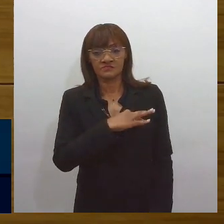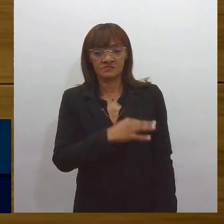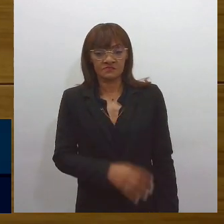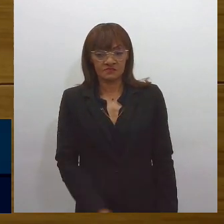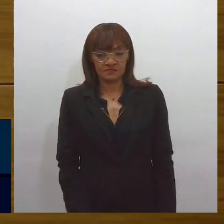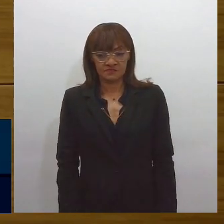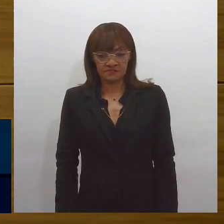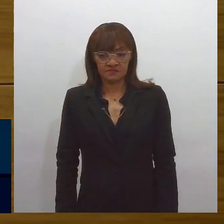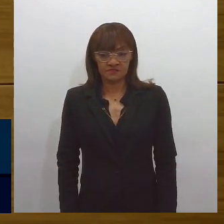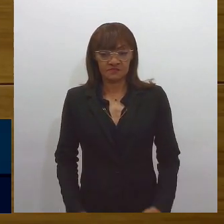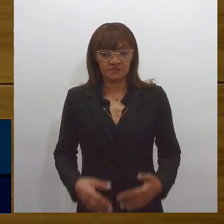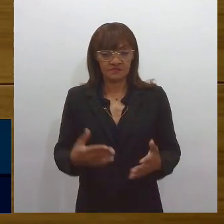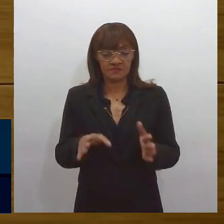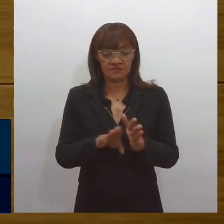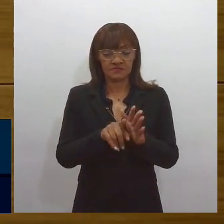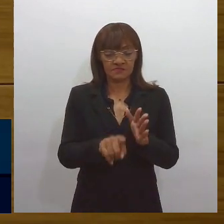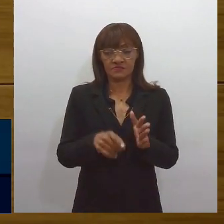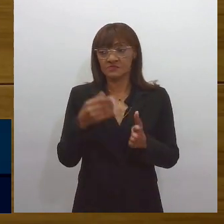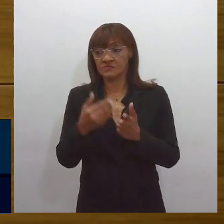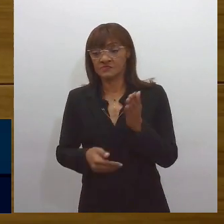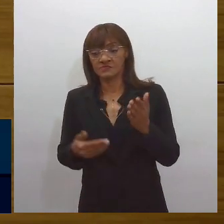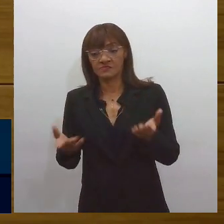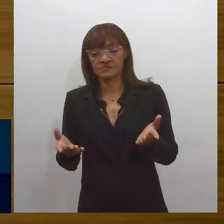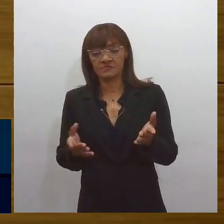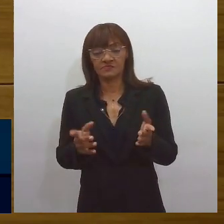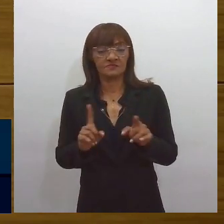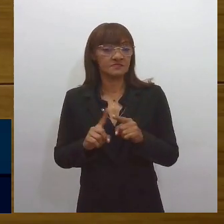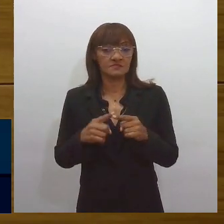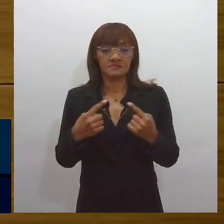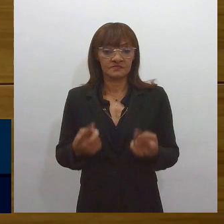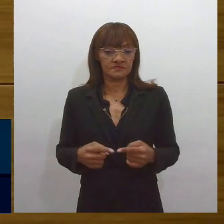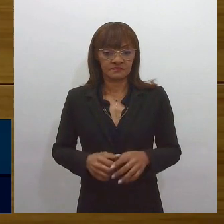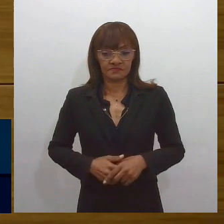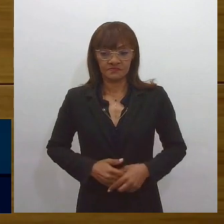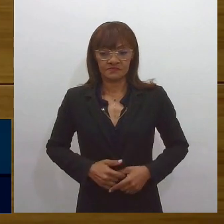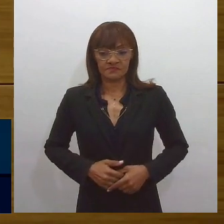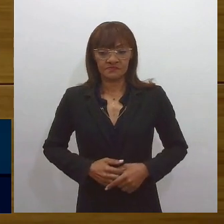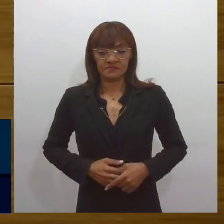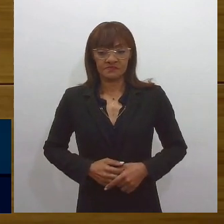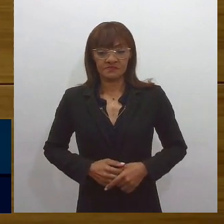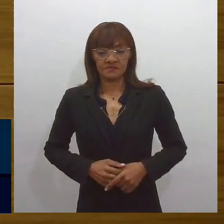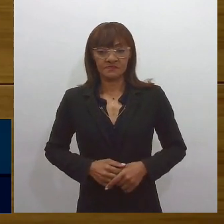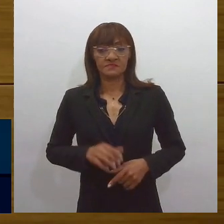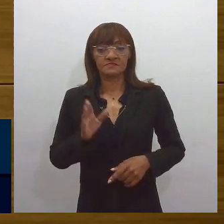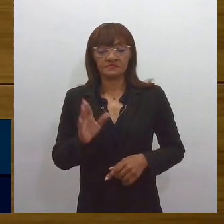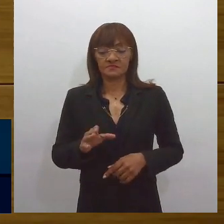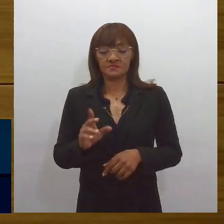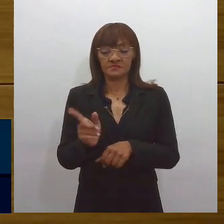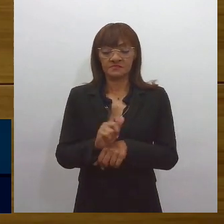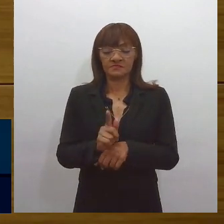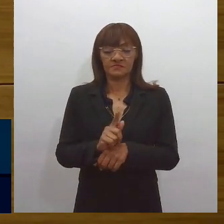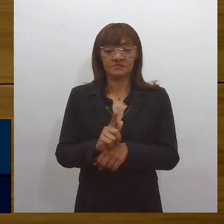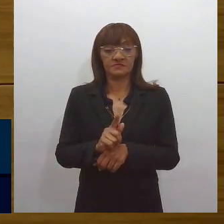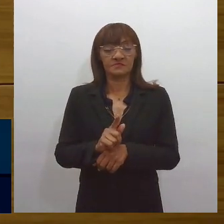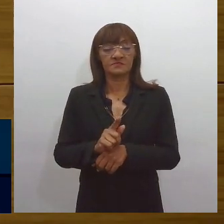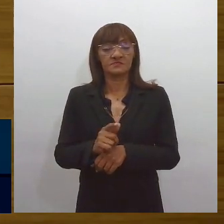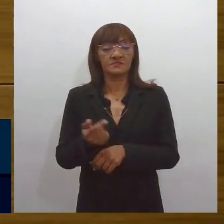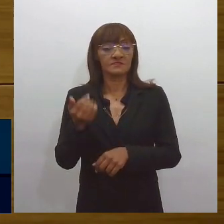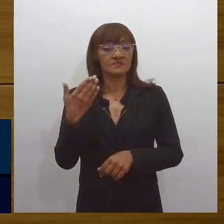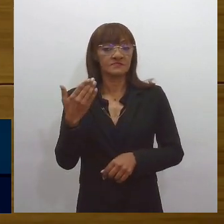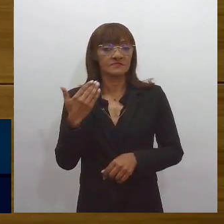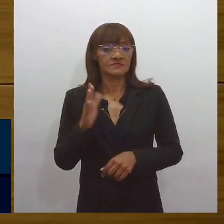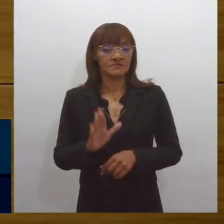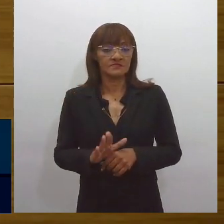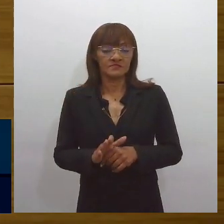eh e foi uma decisão que foi tomada na gestão passada e tomara que ela traga Bons Frutos aí para para todos nós